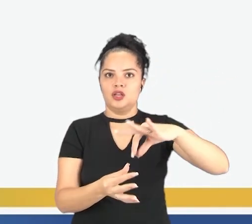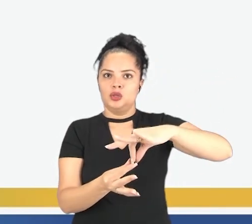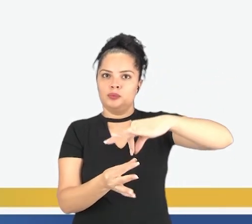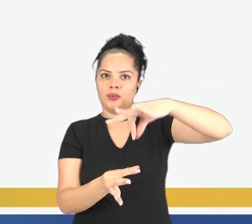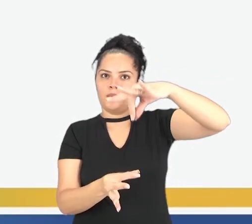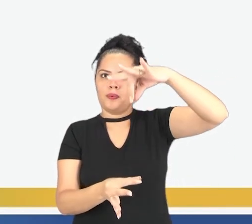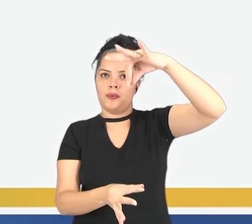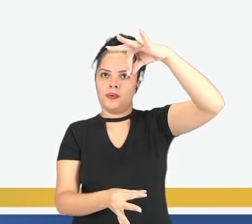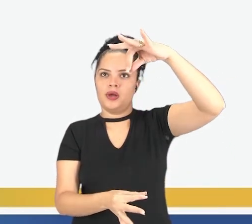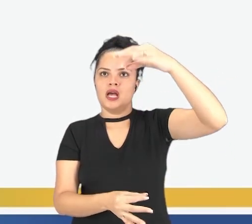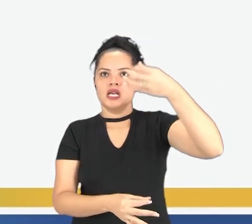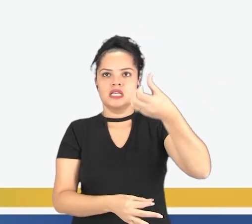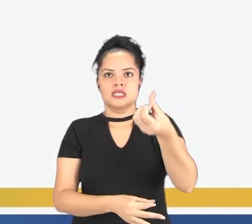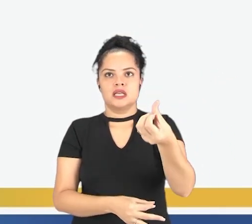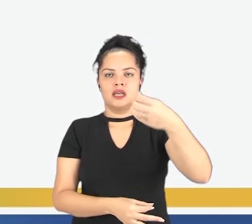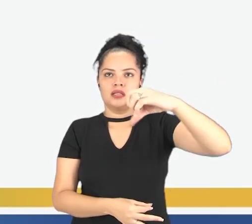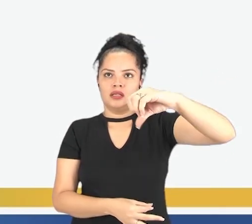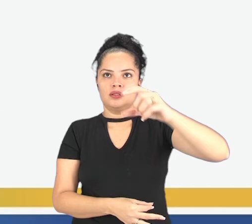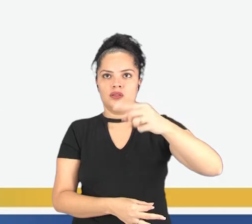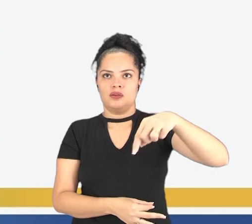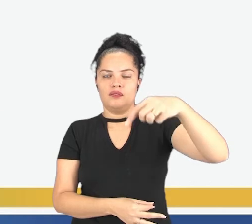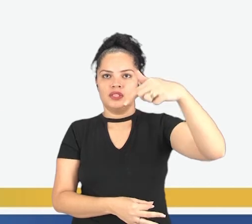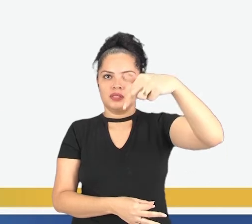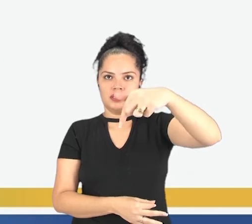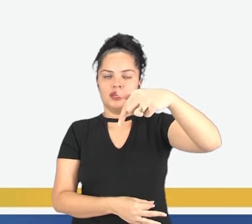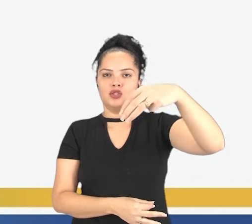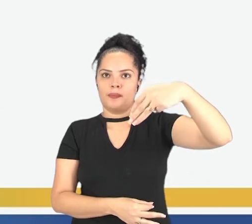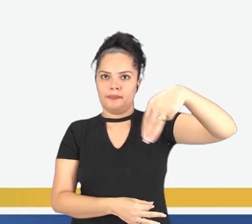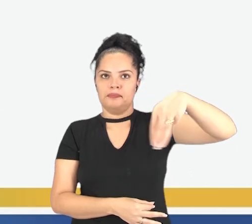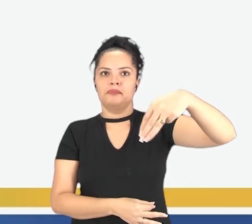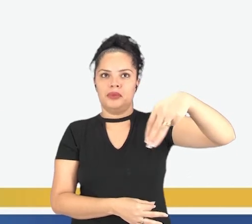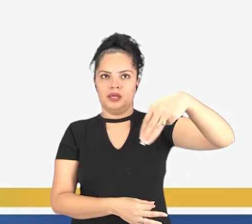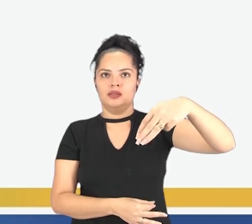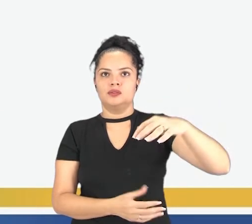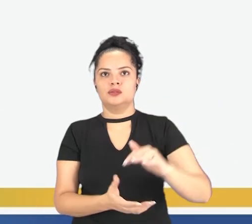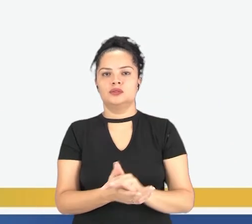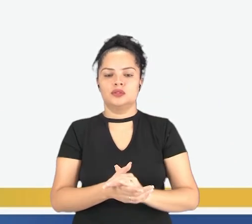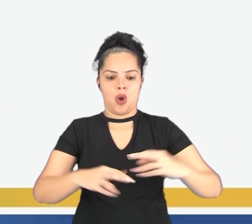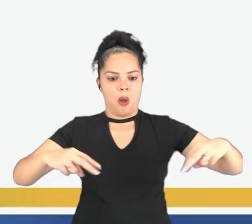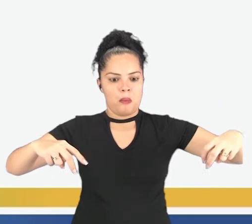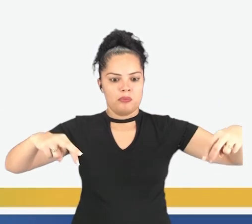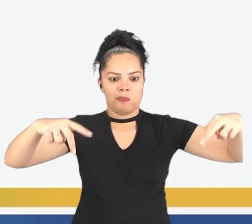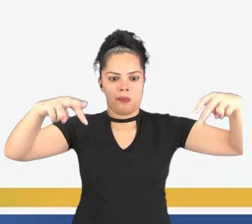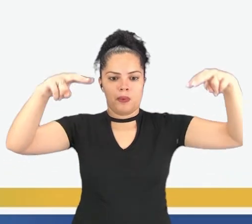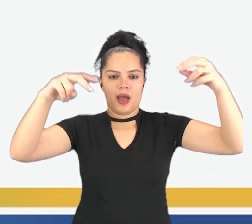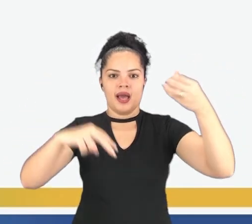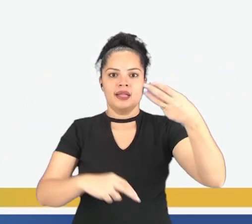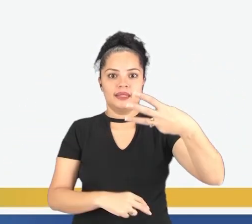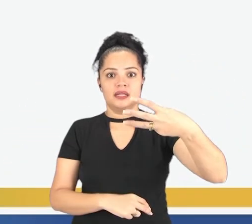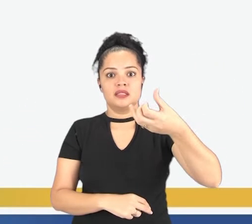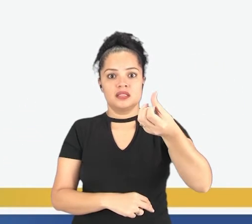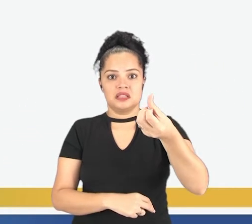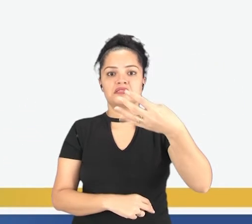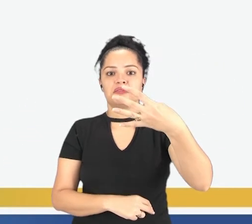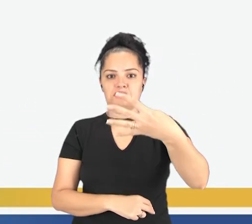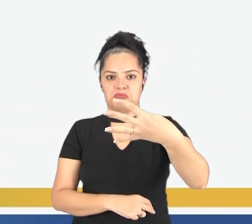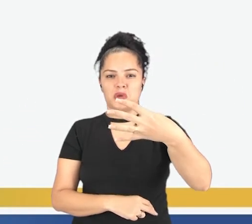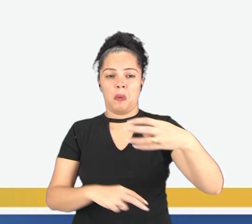4 escadarias, uma em cada lado, com um total de 364 degraus. As contribuições